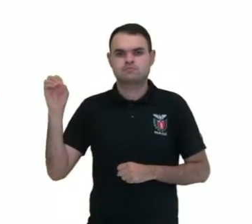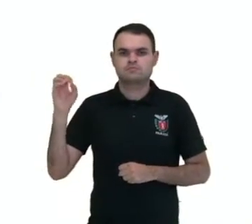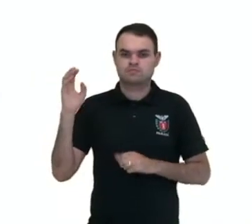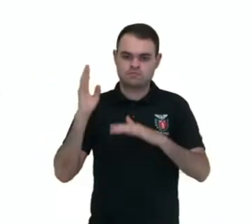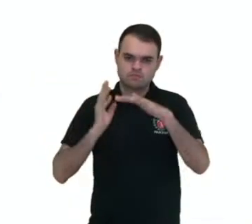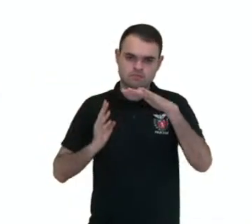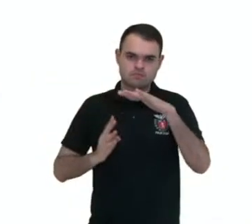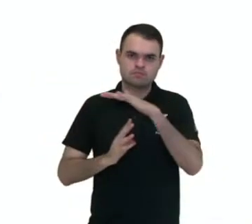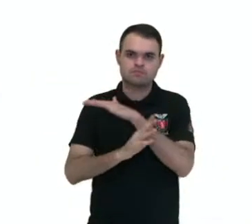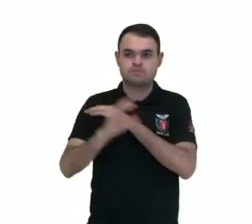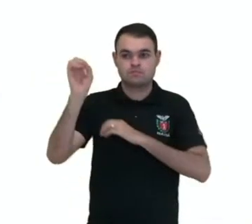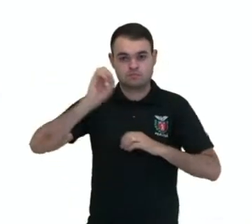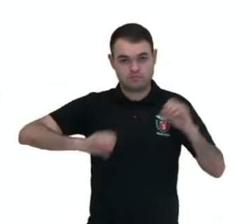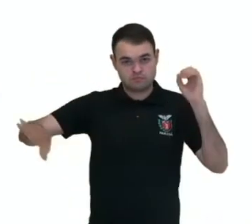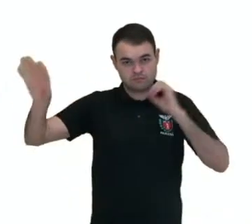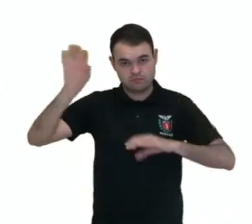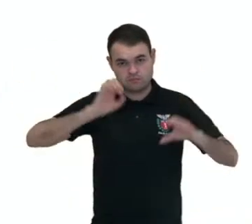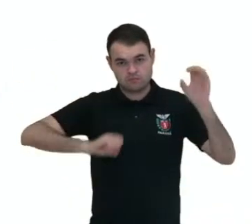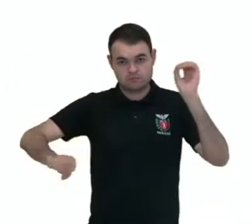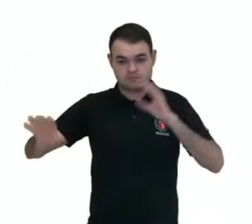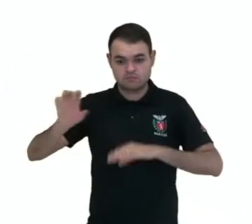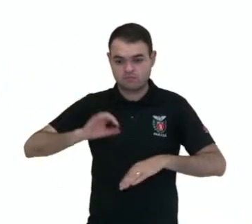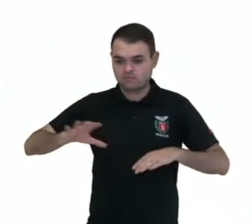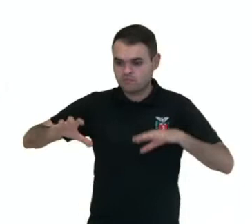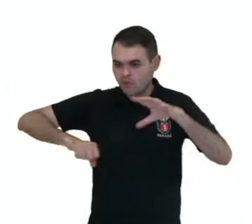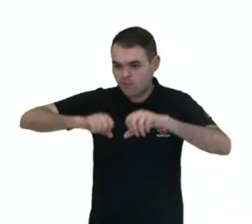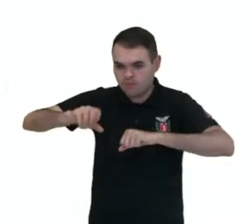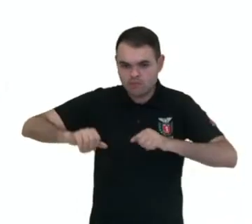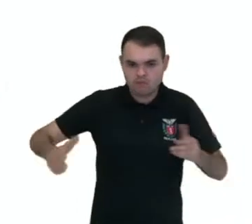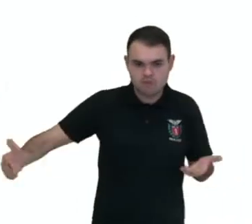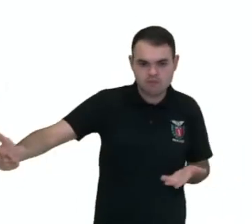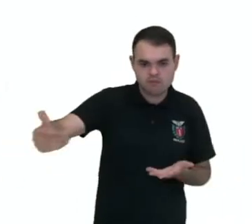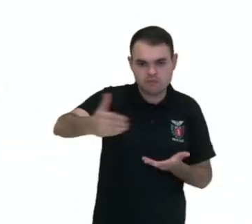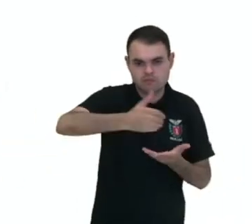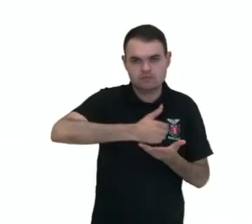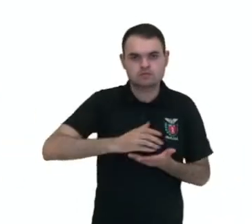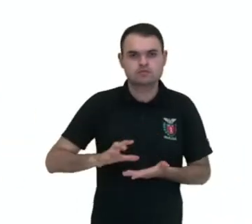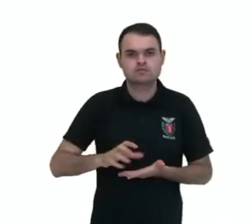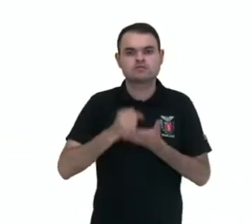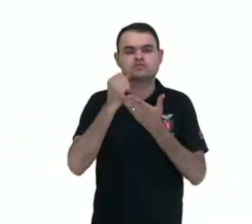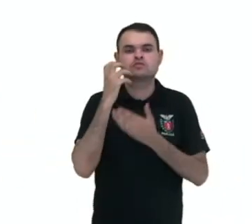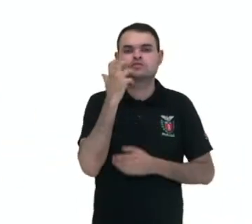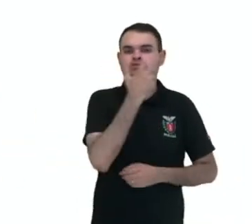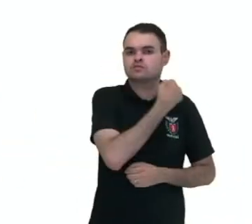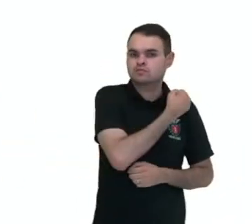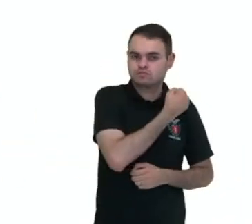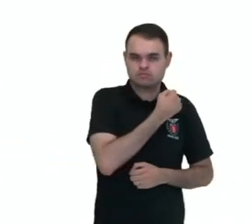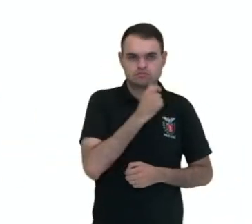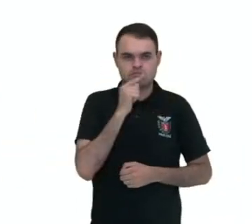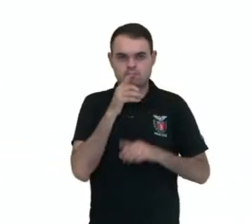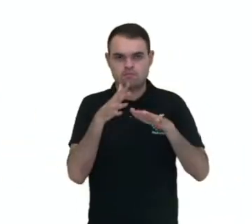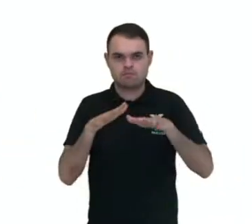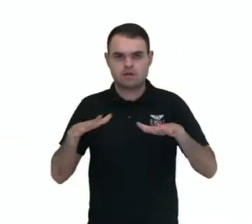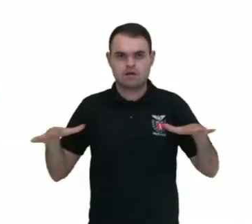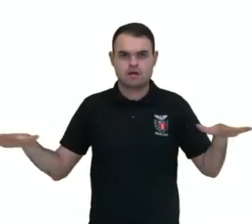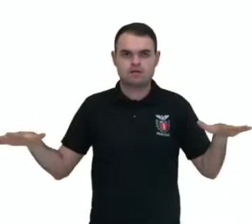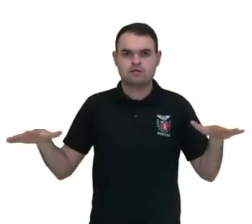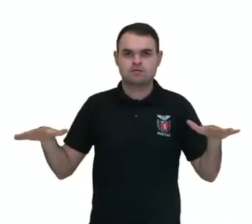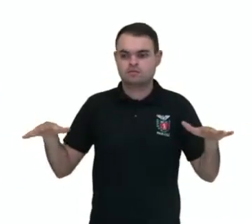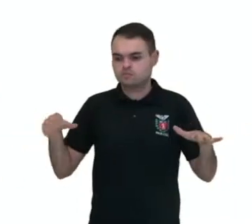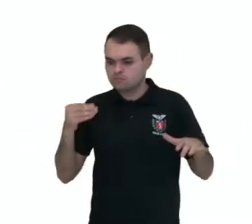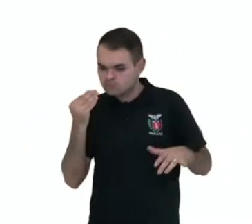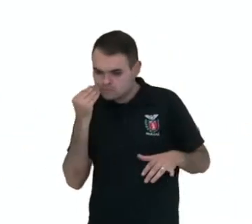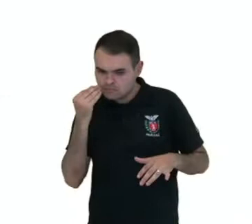foram resgatados nesta sexta-feira no mar Mediterrâneo em 3 operações de socorro, nas quais